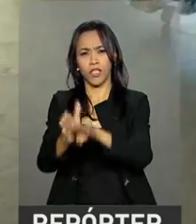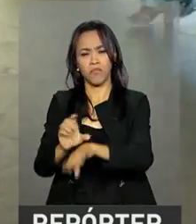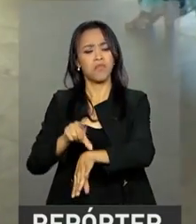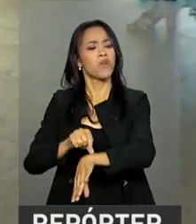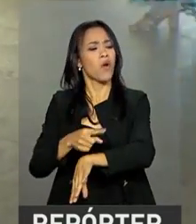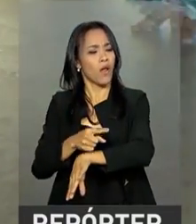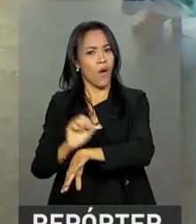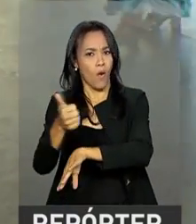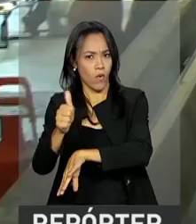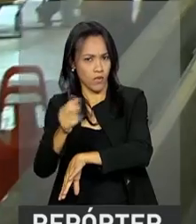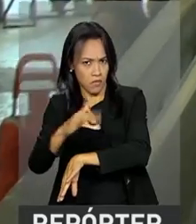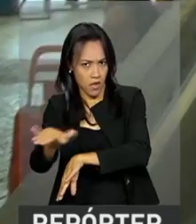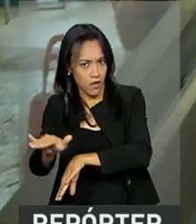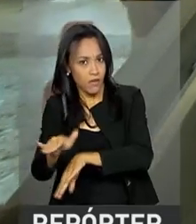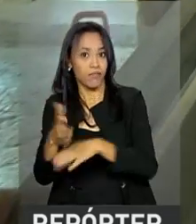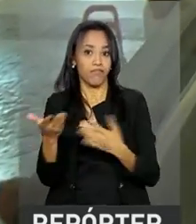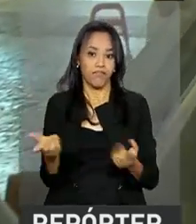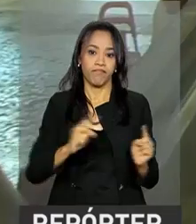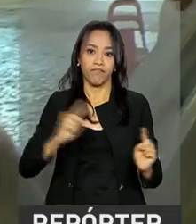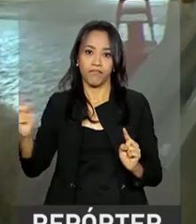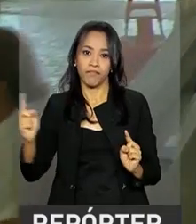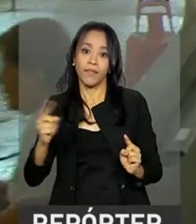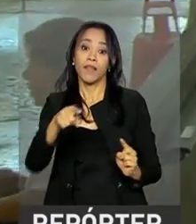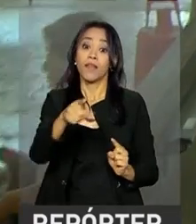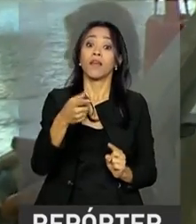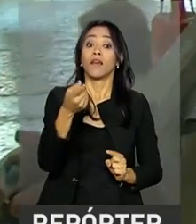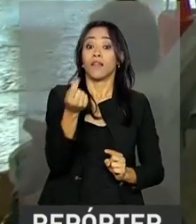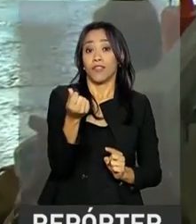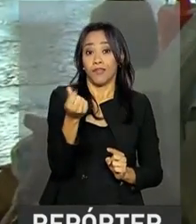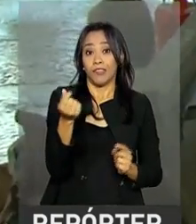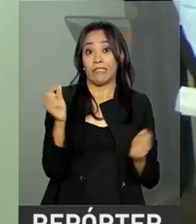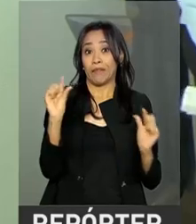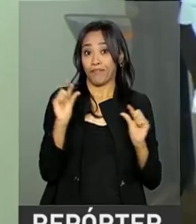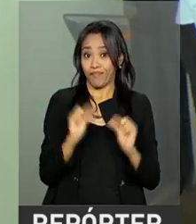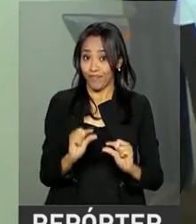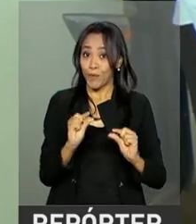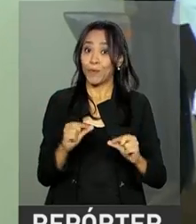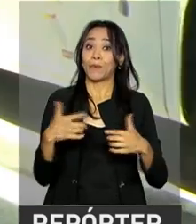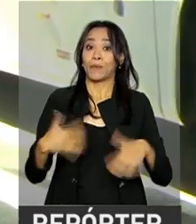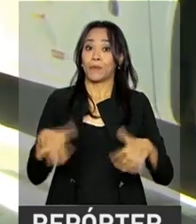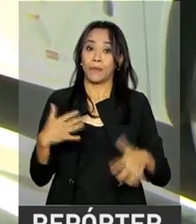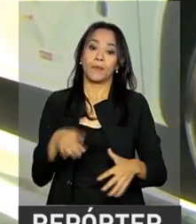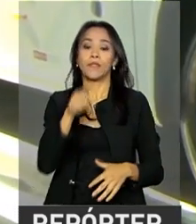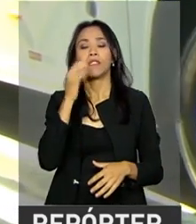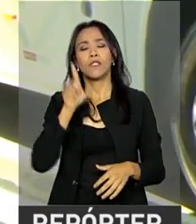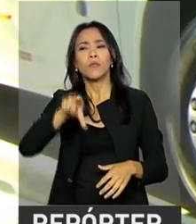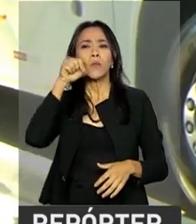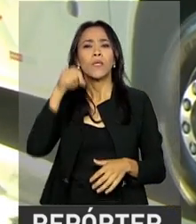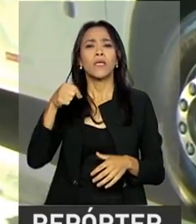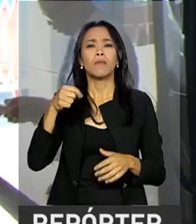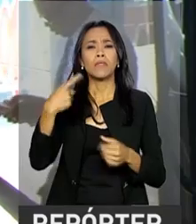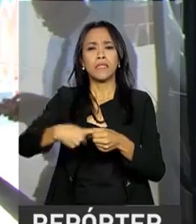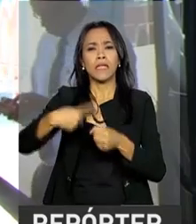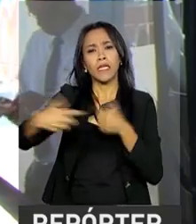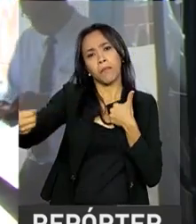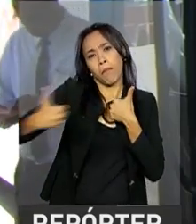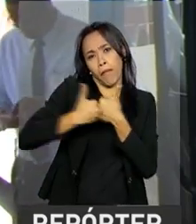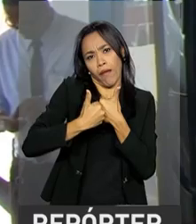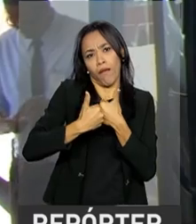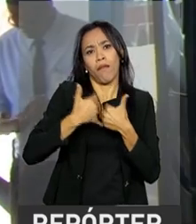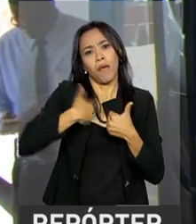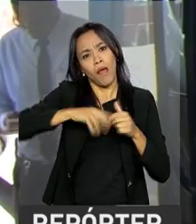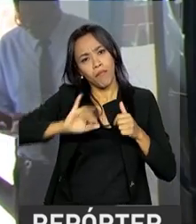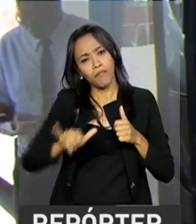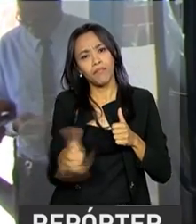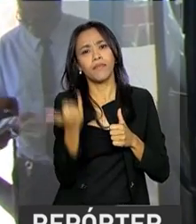são? 11h30. Para Marcela, a grana também está curta. A solução foi escolher uma cidade mais próxima para aproveitar